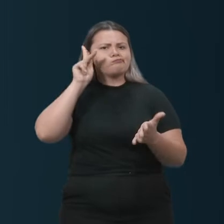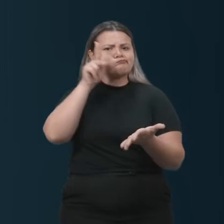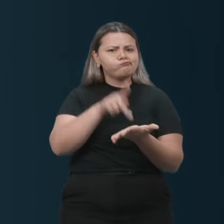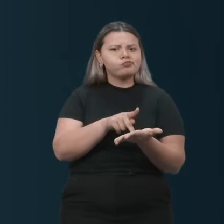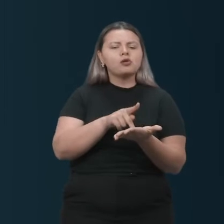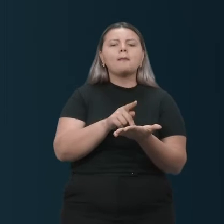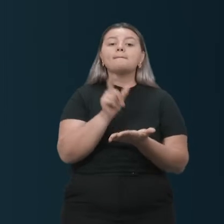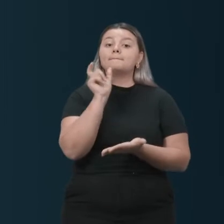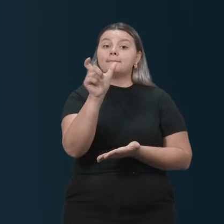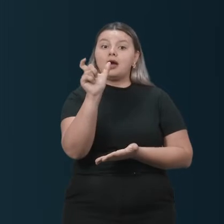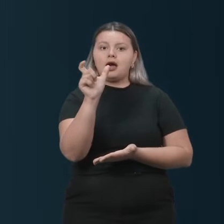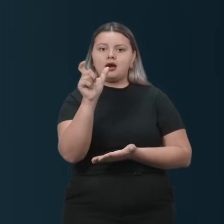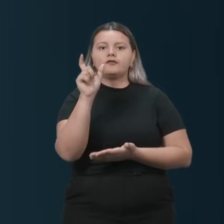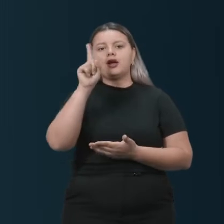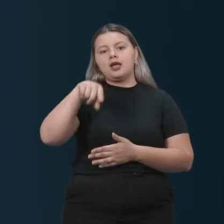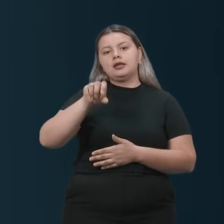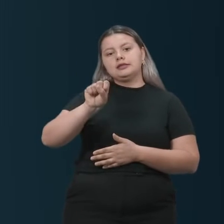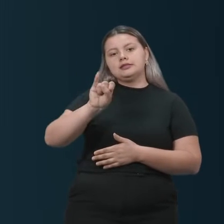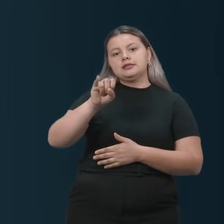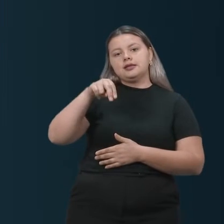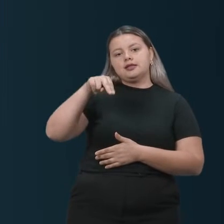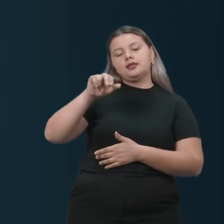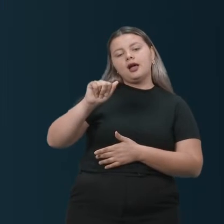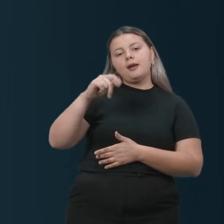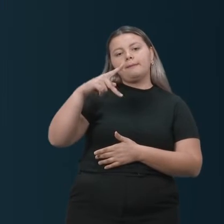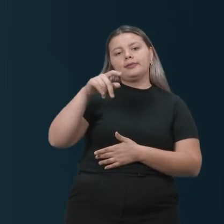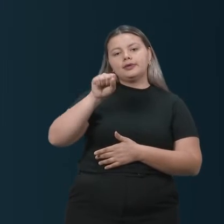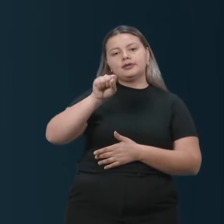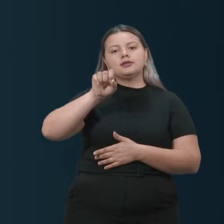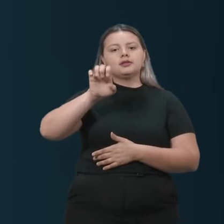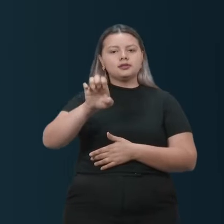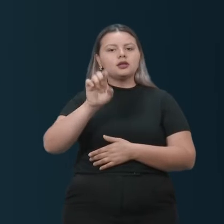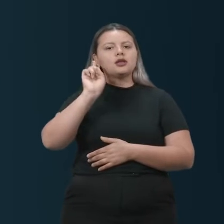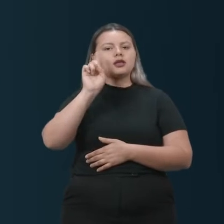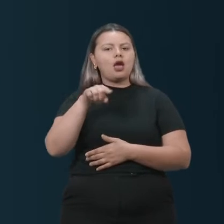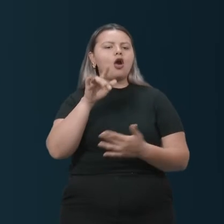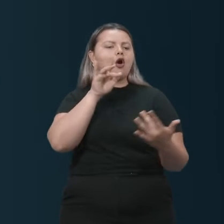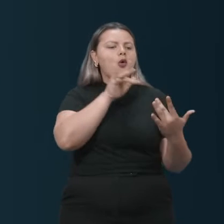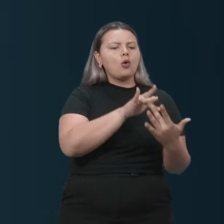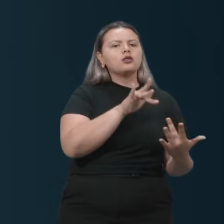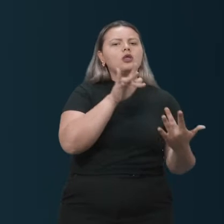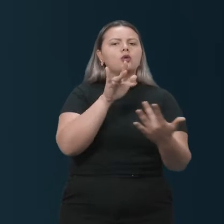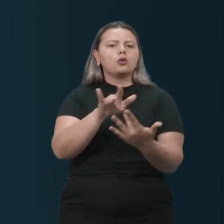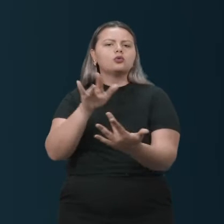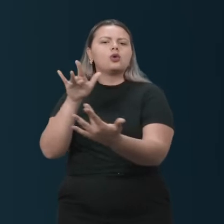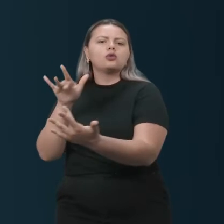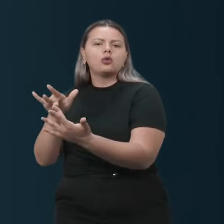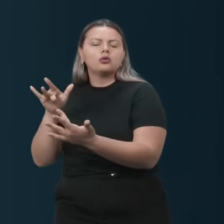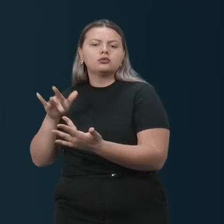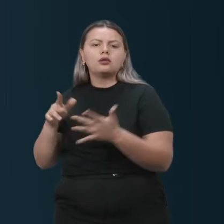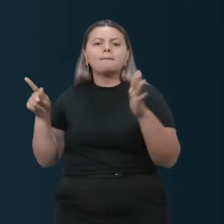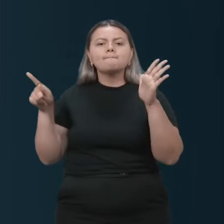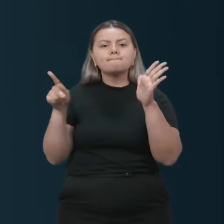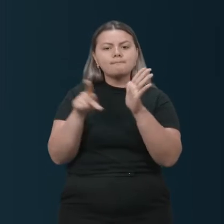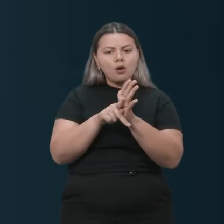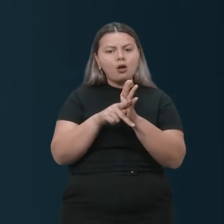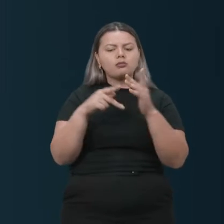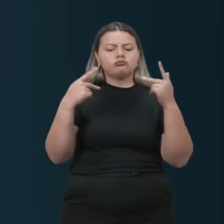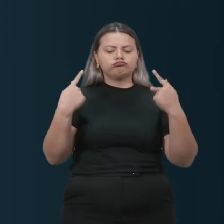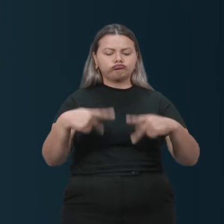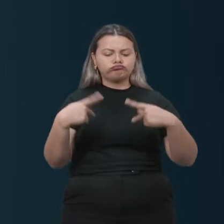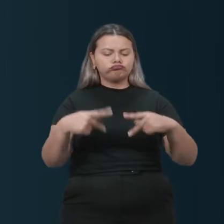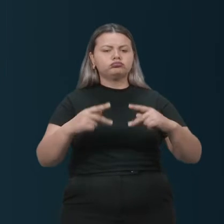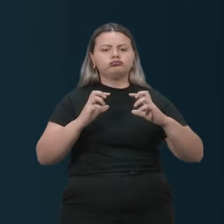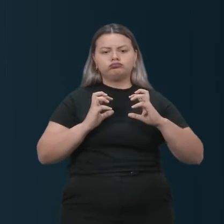as sinapses. Sinapses são pontos de contato entre neurônios distintos. A